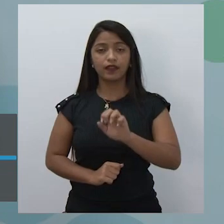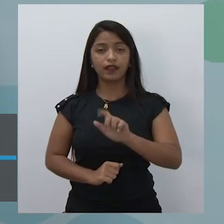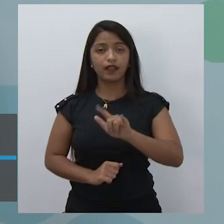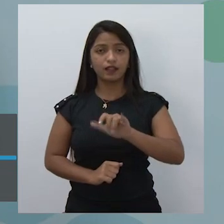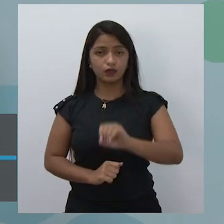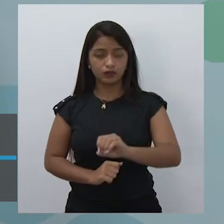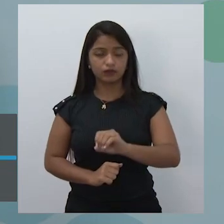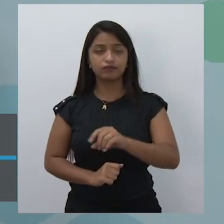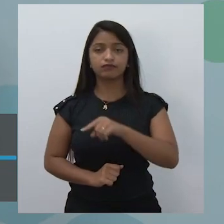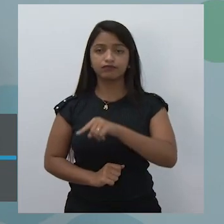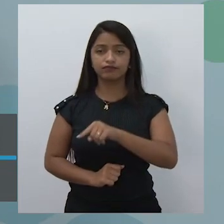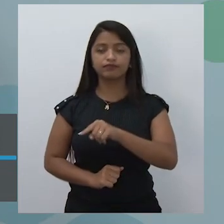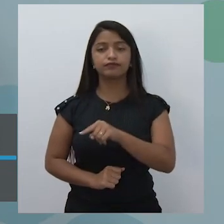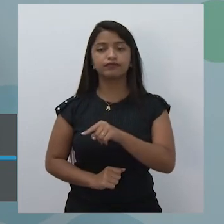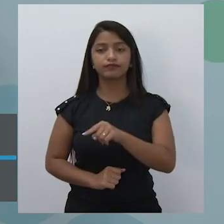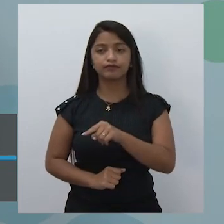que